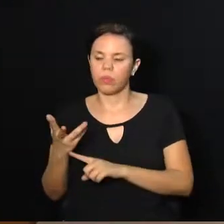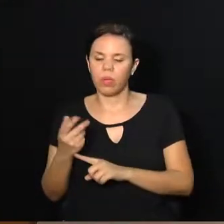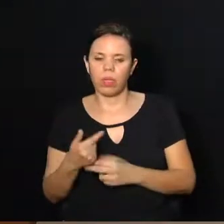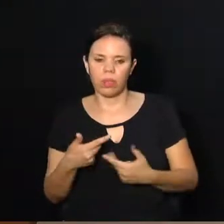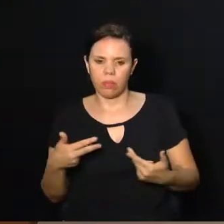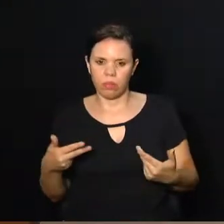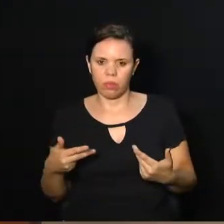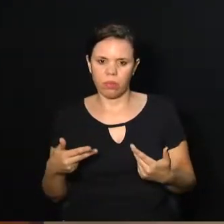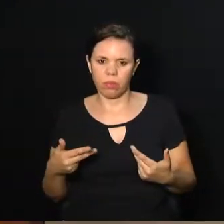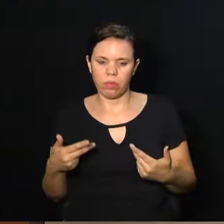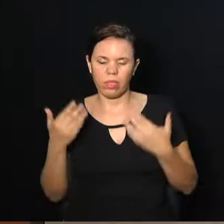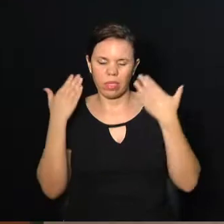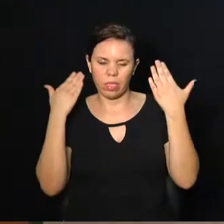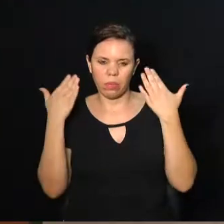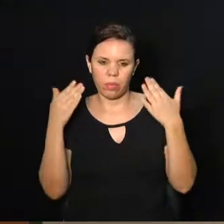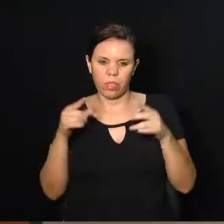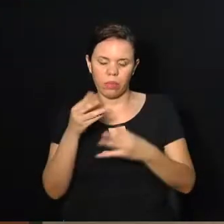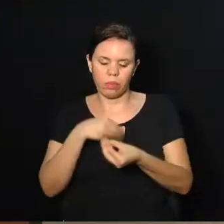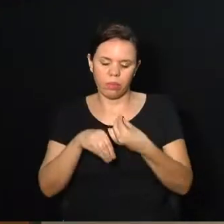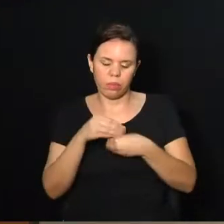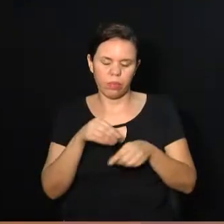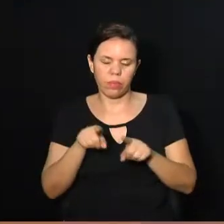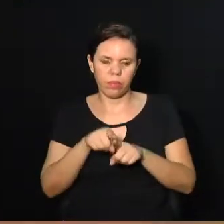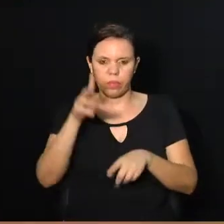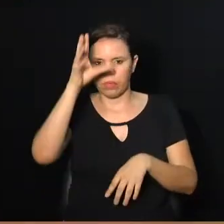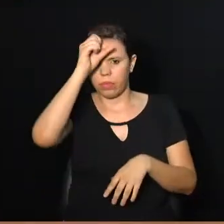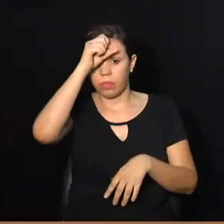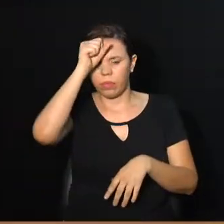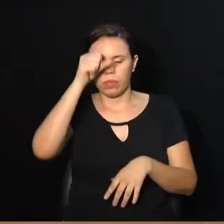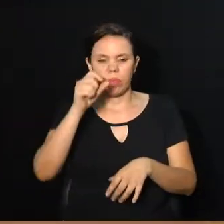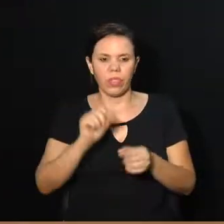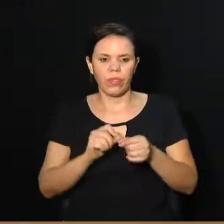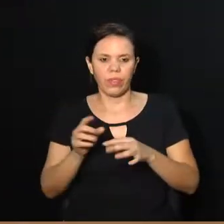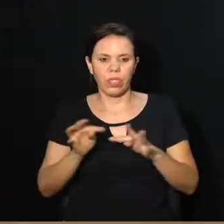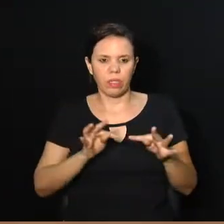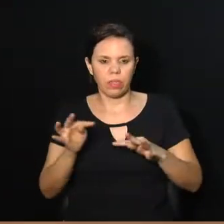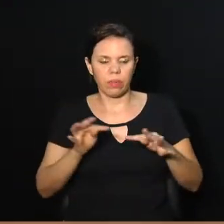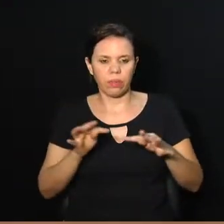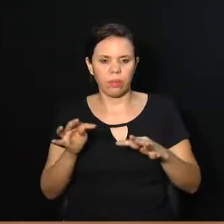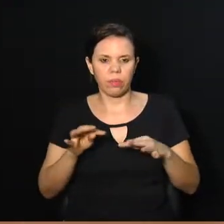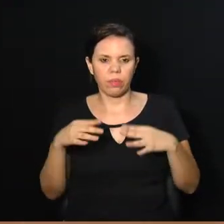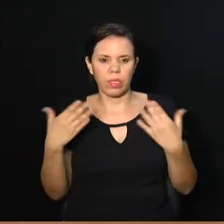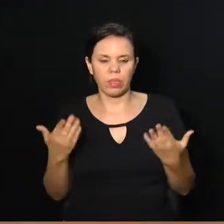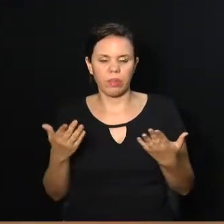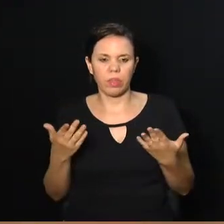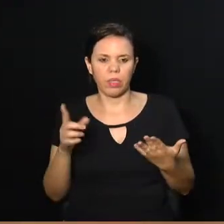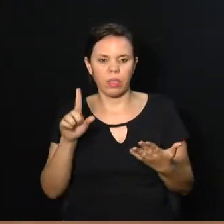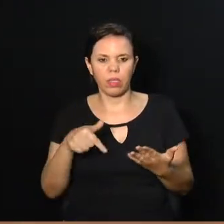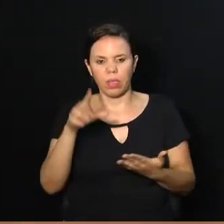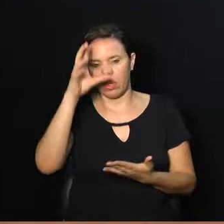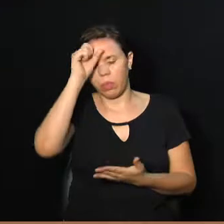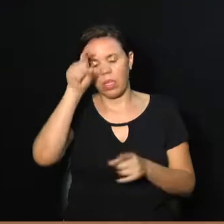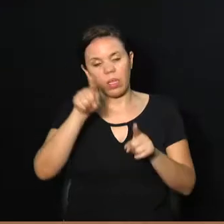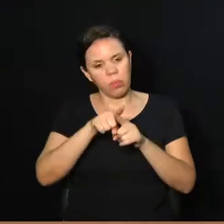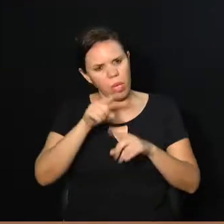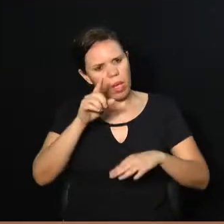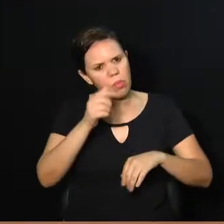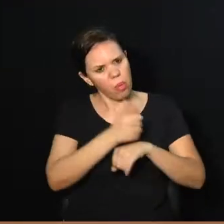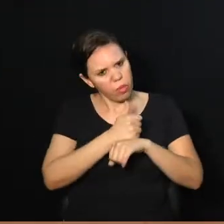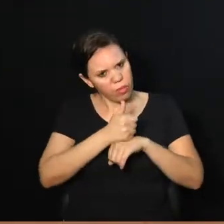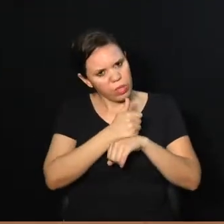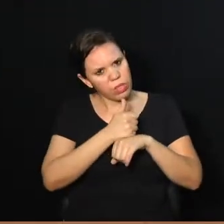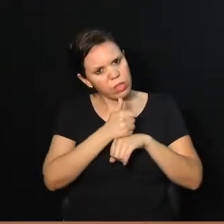muita arte-terapia, né? O aprendizado enquanto faz o tratamento e com isso aprender um ofício, né?